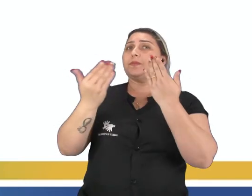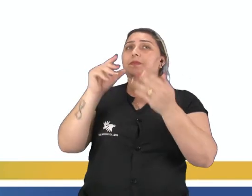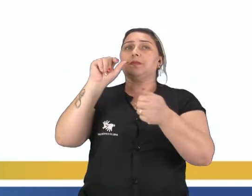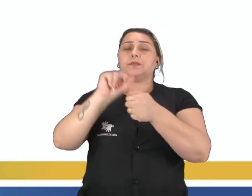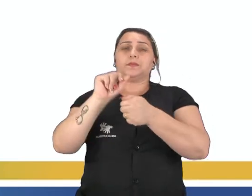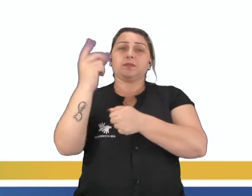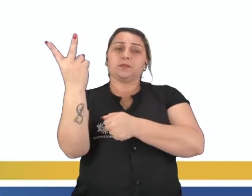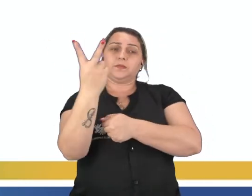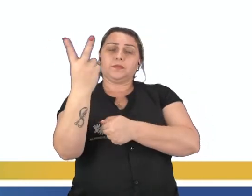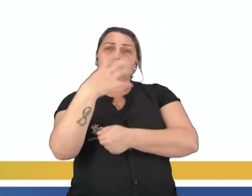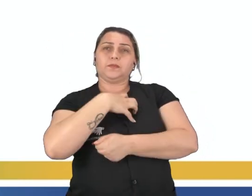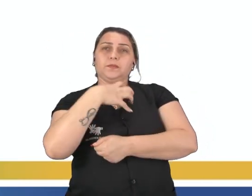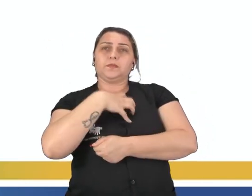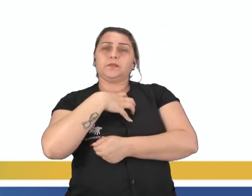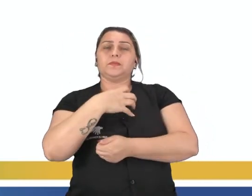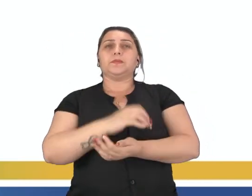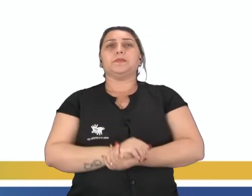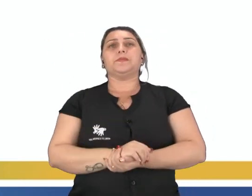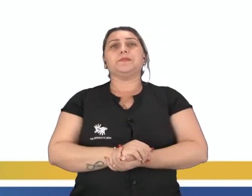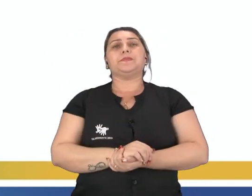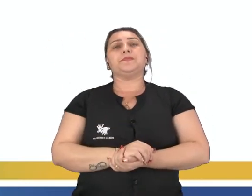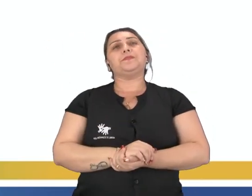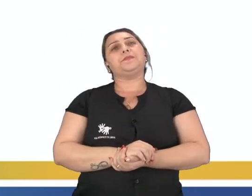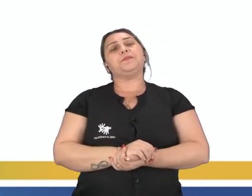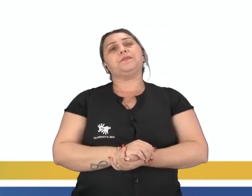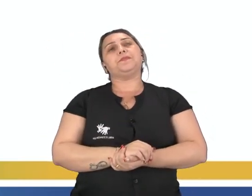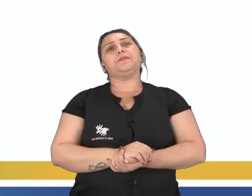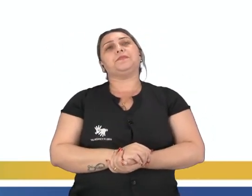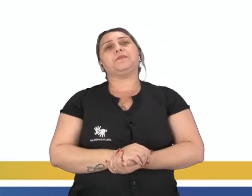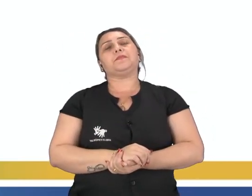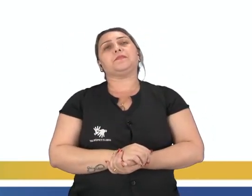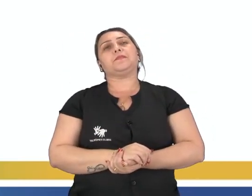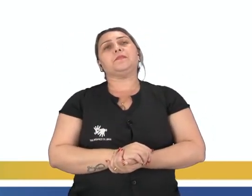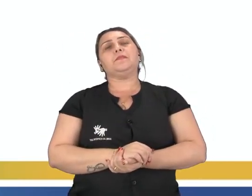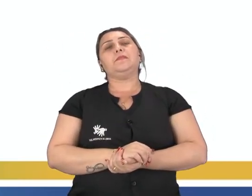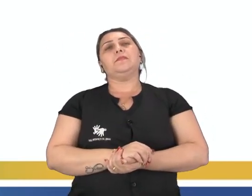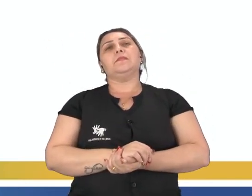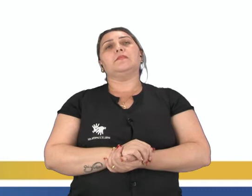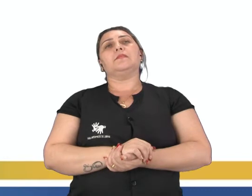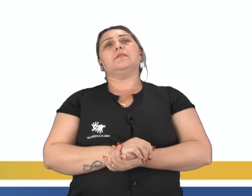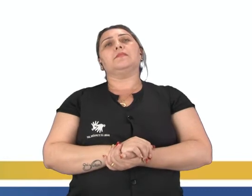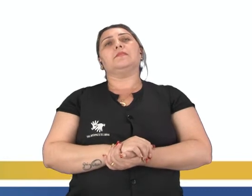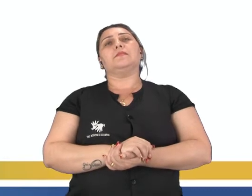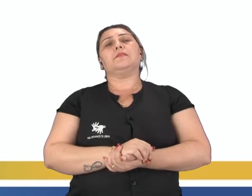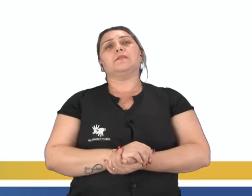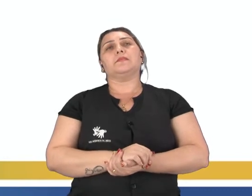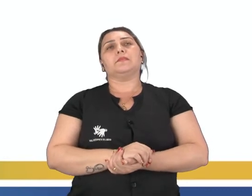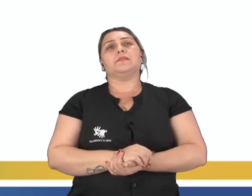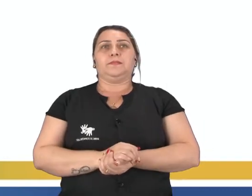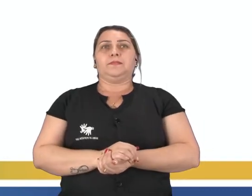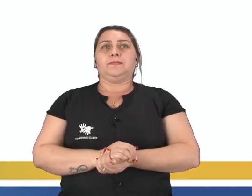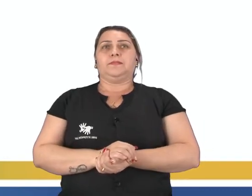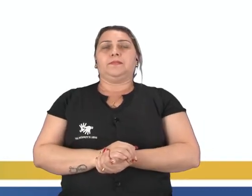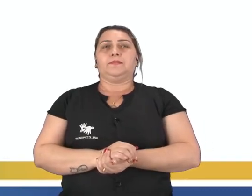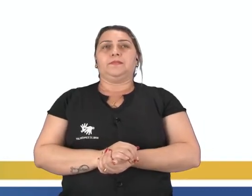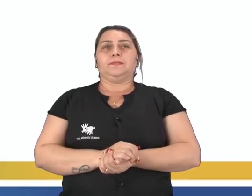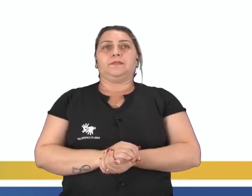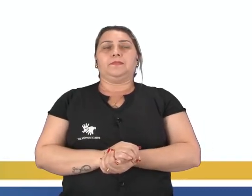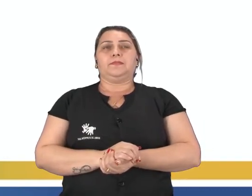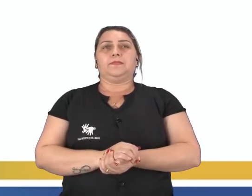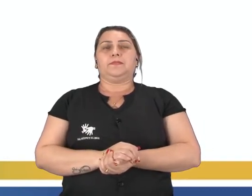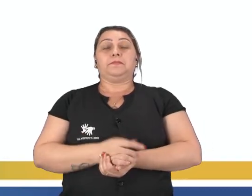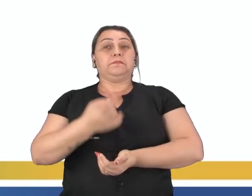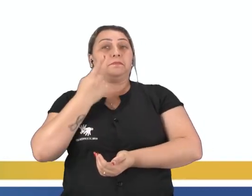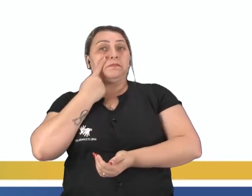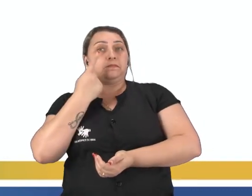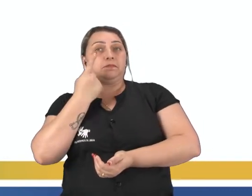aí, existem várias maneiras de fazer essa comparação, né? Mas a gente vai trazer aqui duas maneiras para vocês. Então,